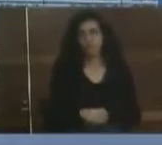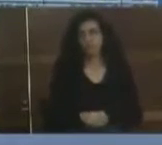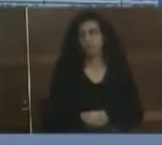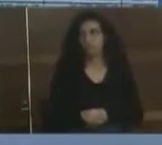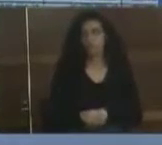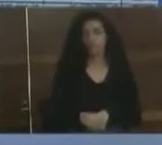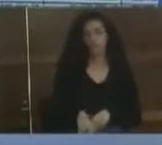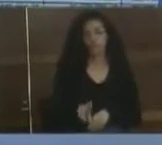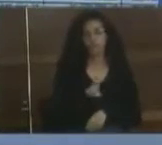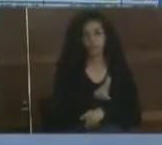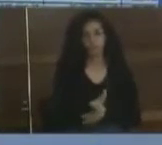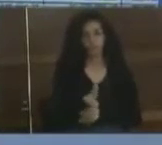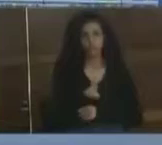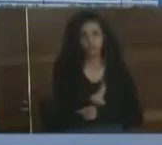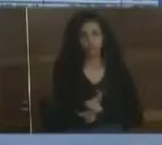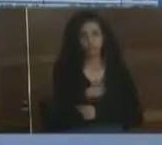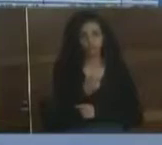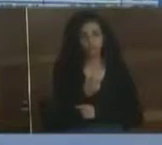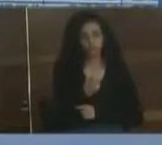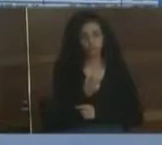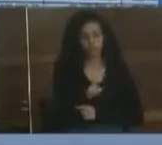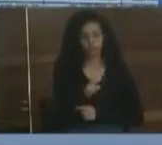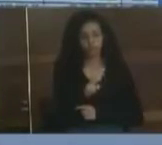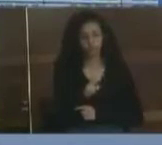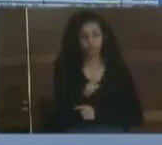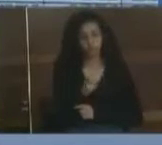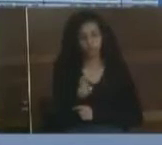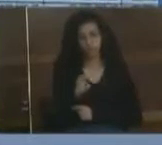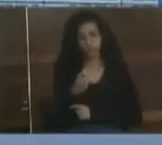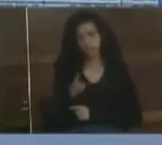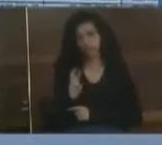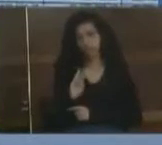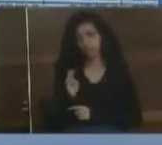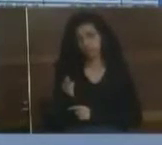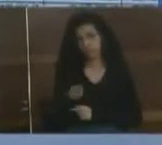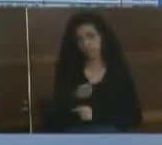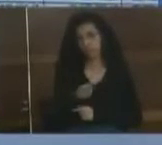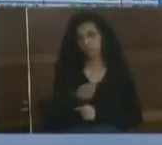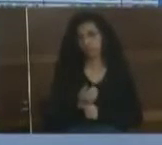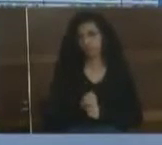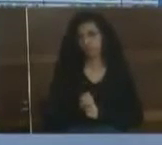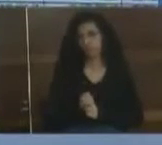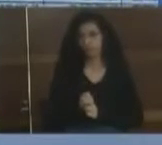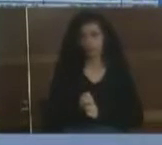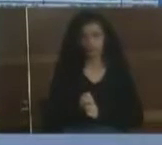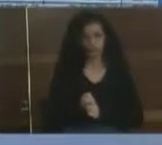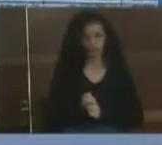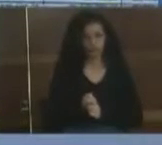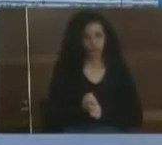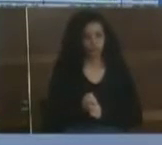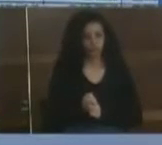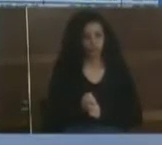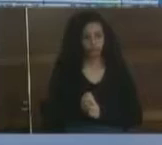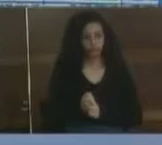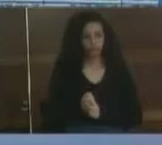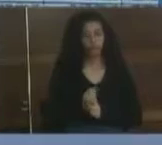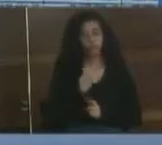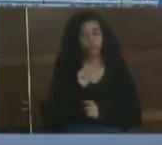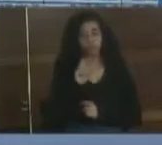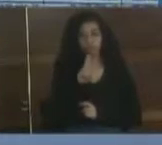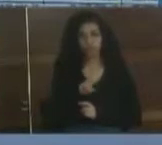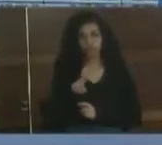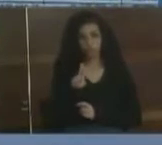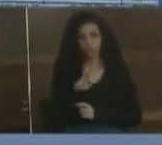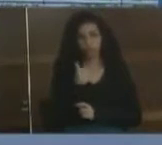despesa orçada atualizada de 553 milhões 892 r$1000 despesa empenhada no